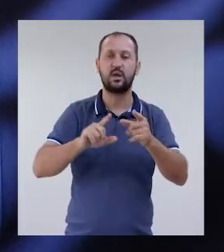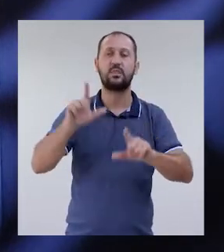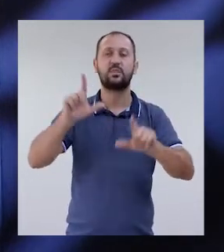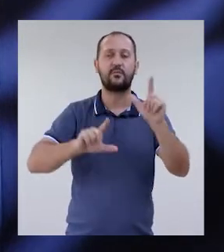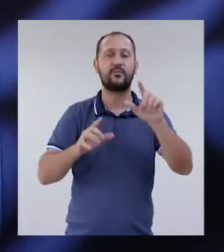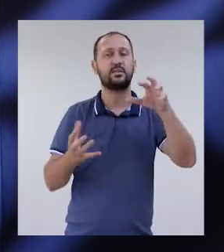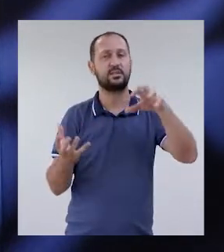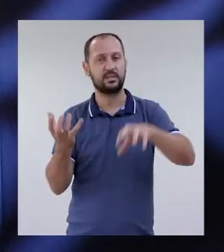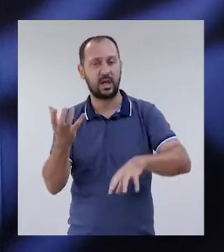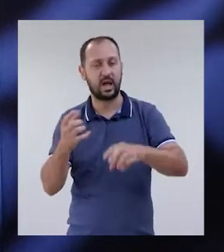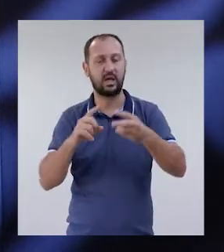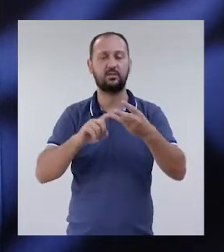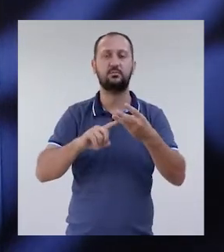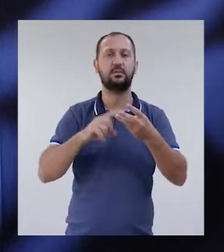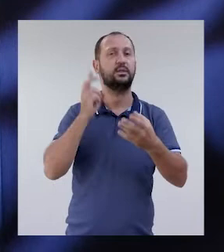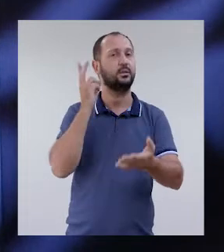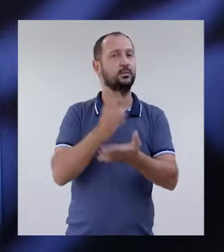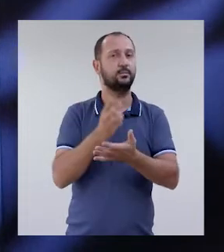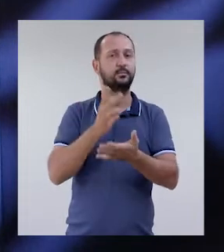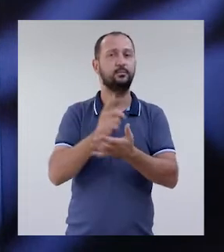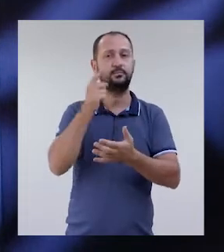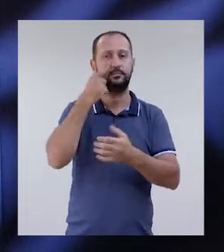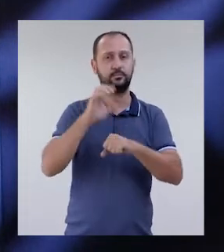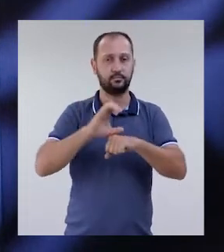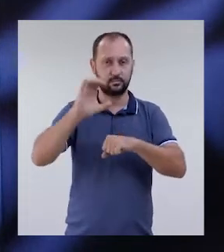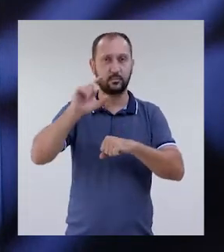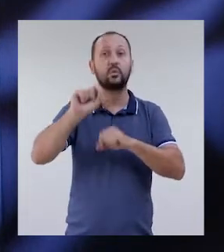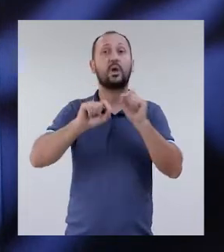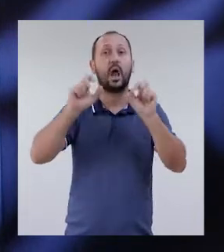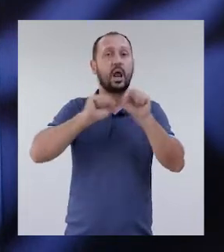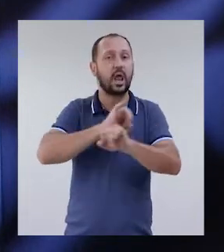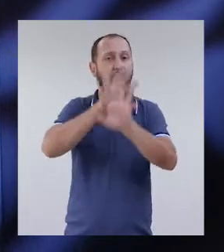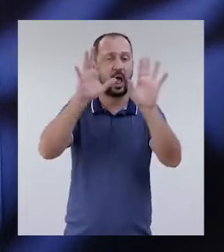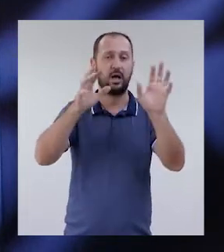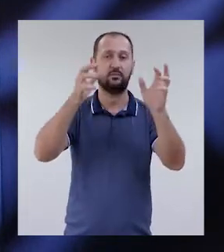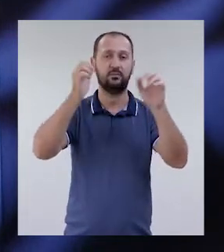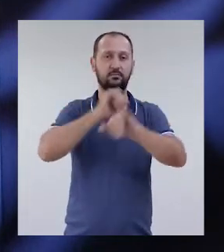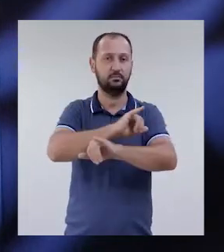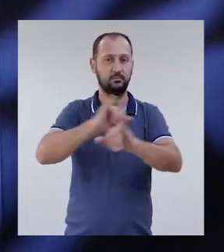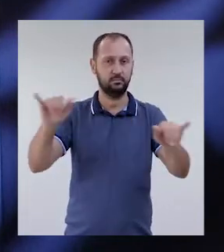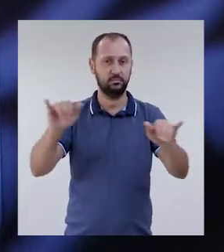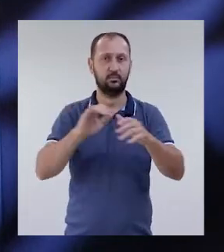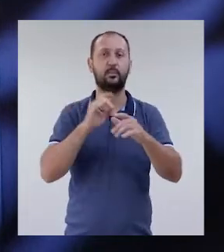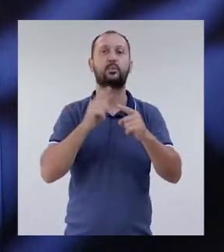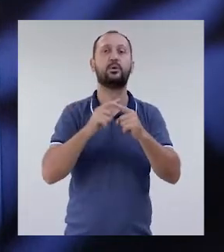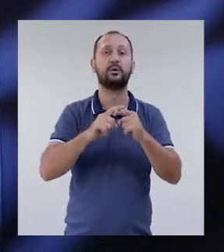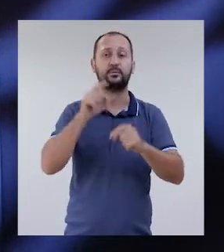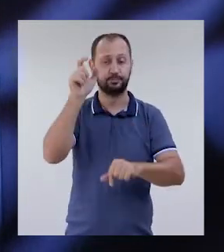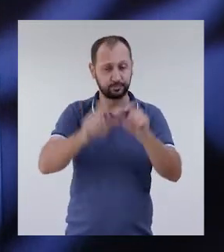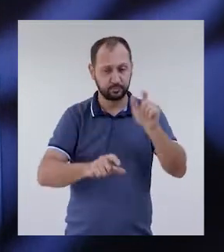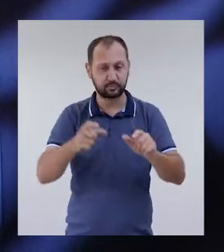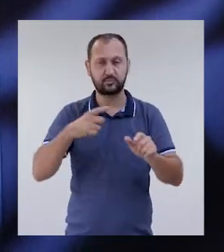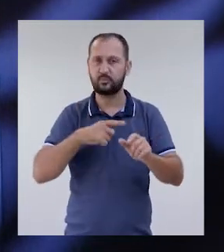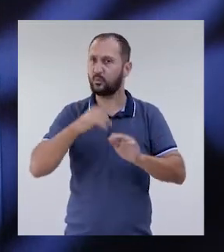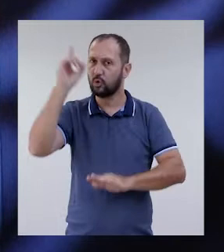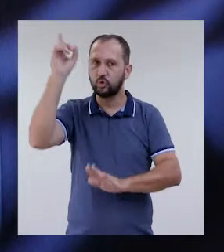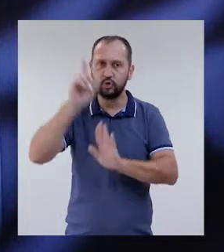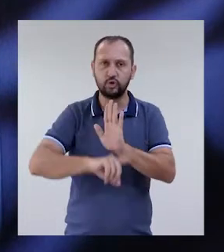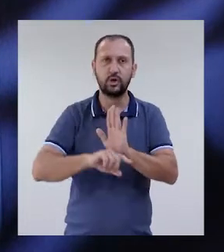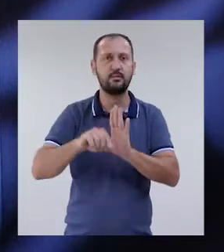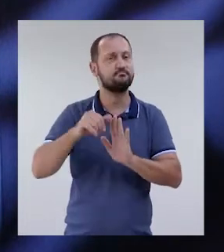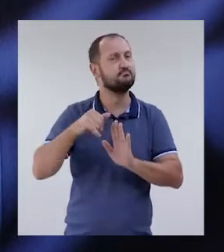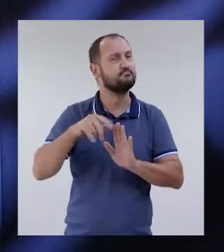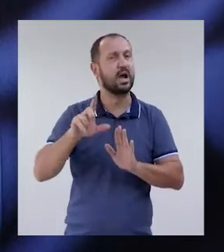TV Senado, sempre trazendo o princípio constitucional da transparência, porque todo brasileiro tem direito e